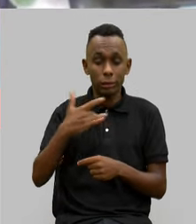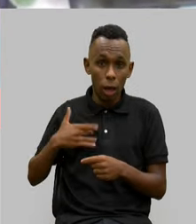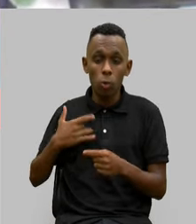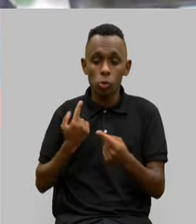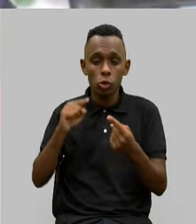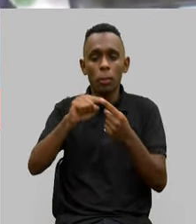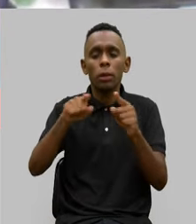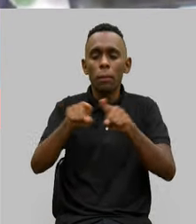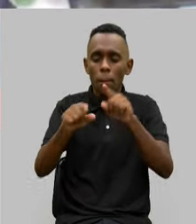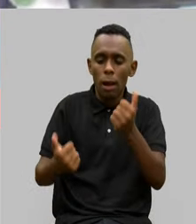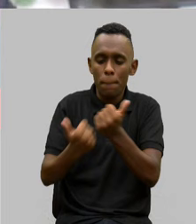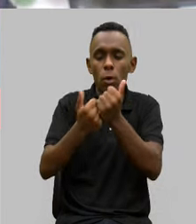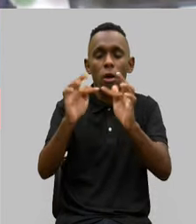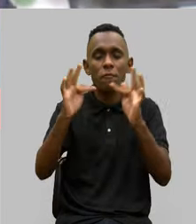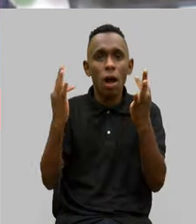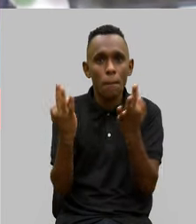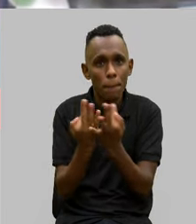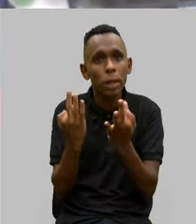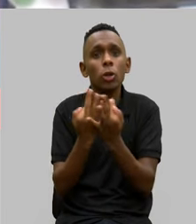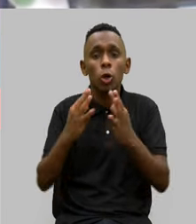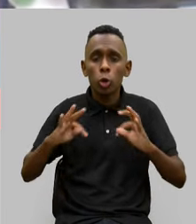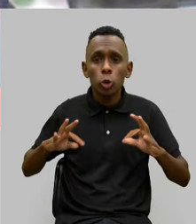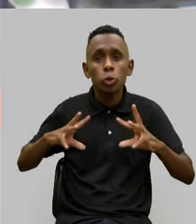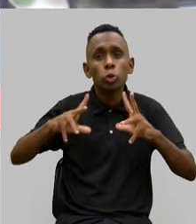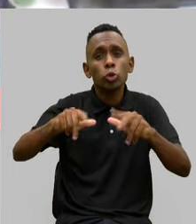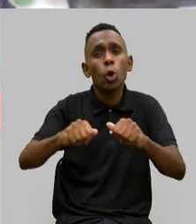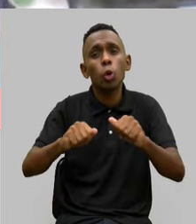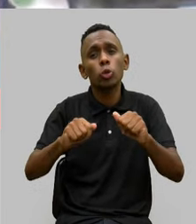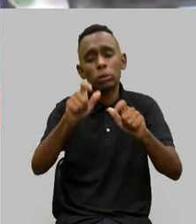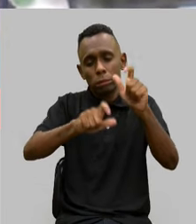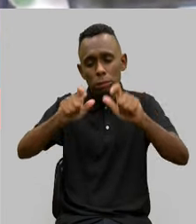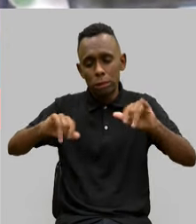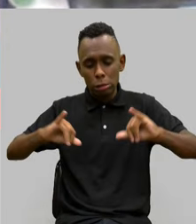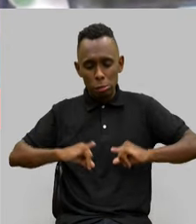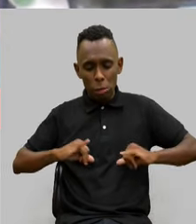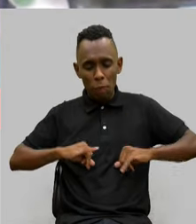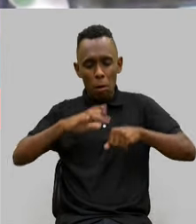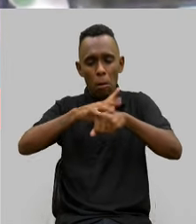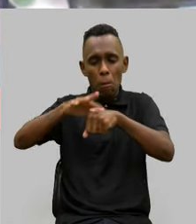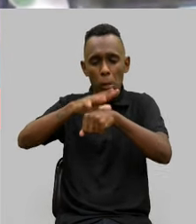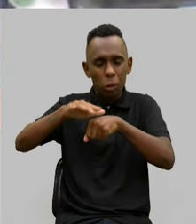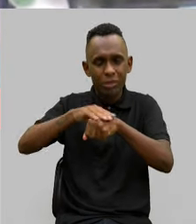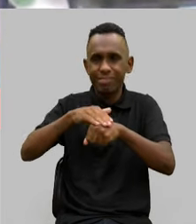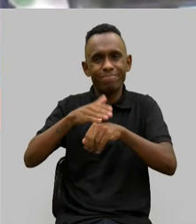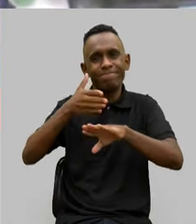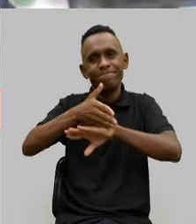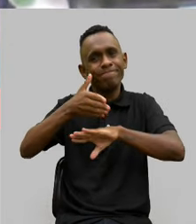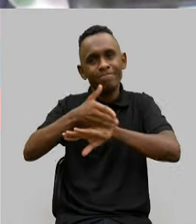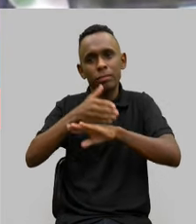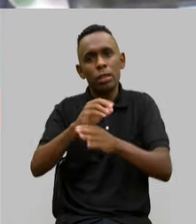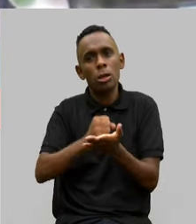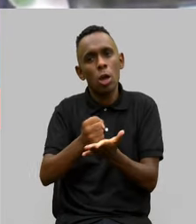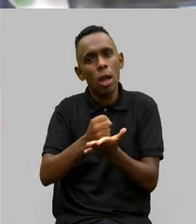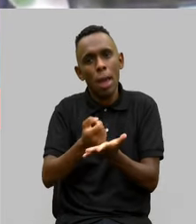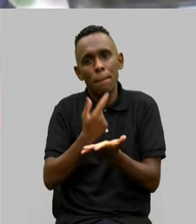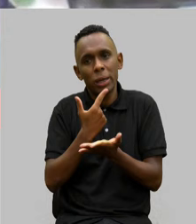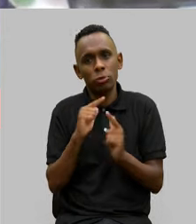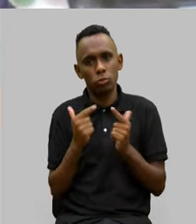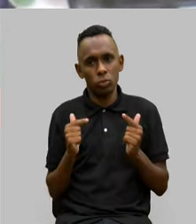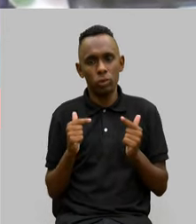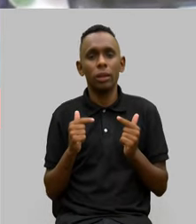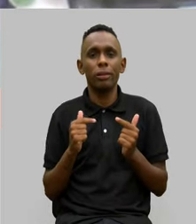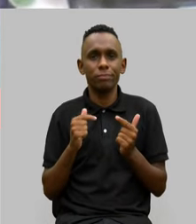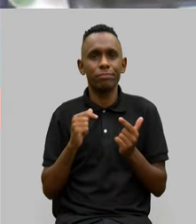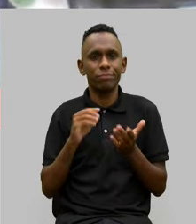Aos familiares de todos que estão sofrendo com diversas enfermidades sem acesso ao medicamento então eu gostaria de fazer um